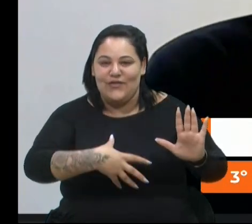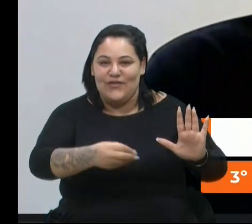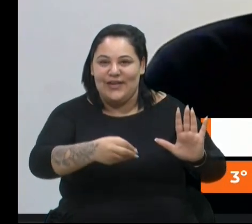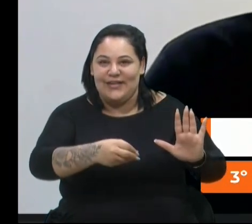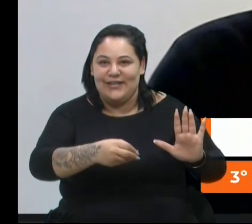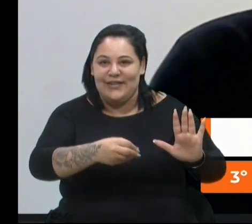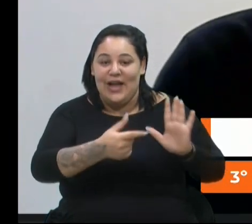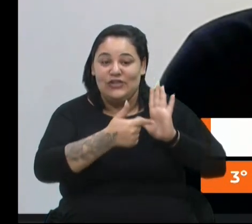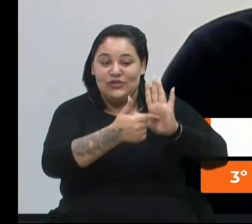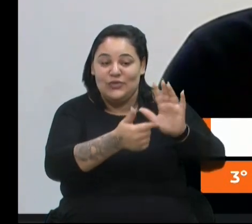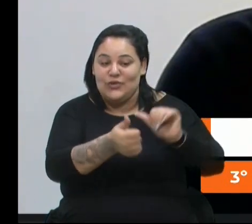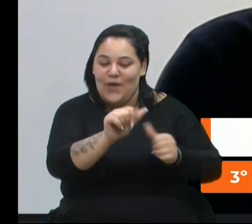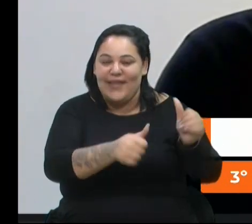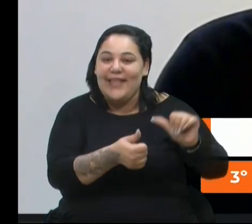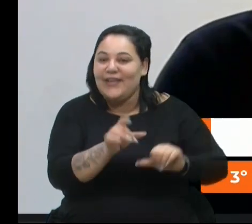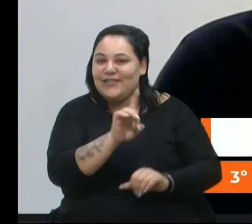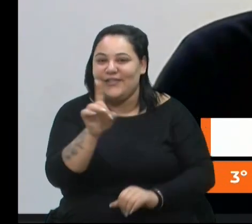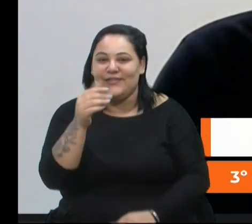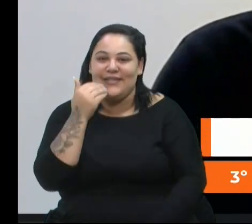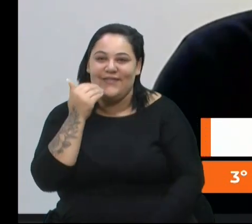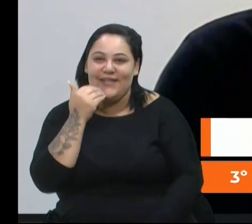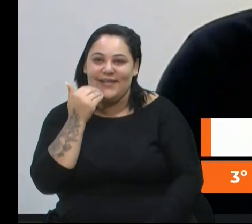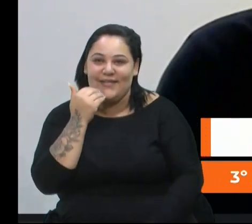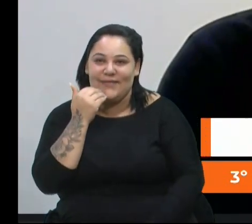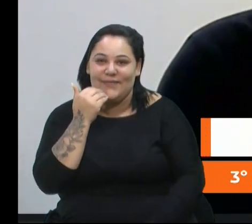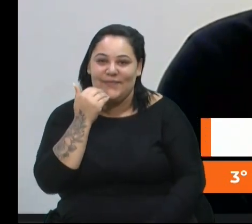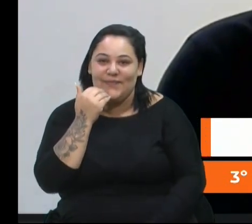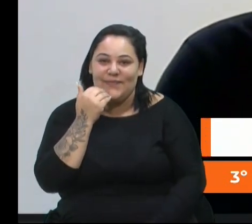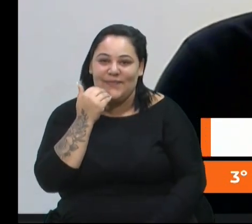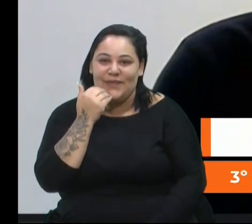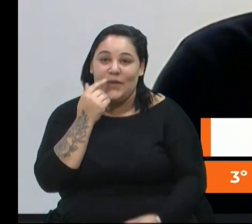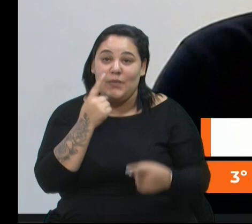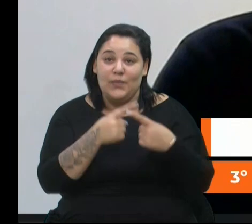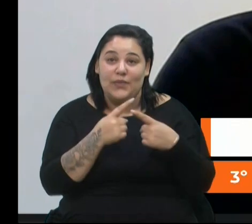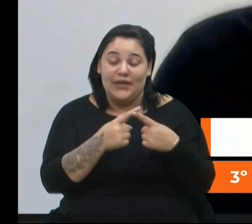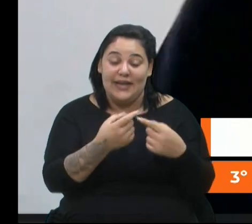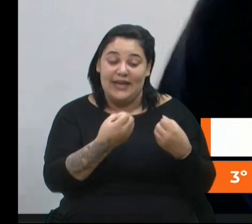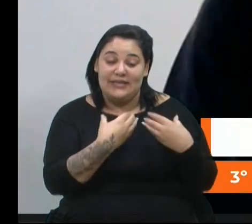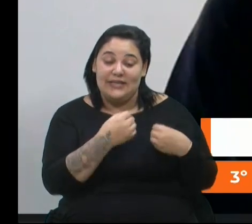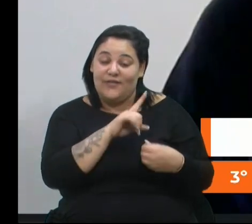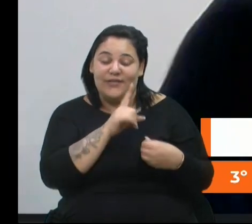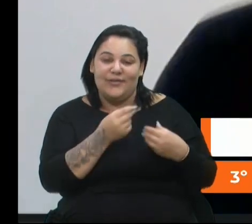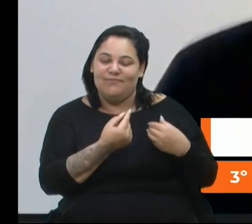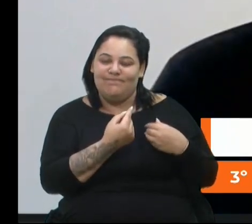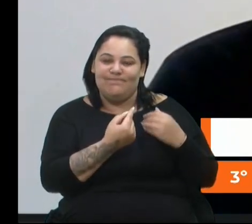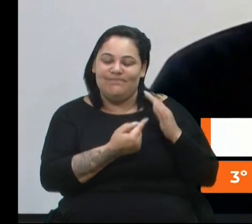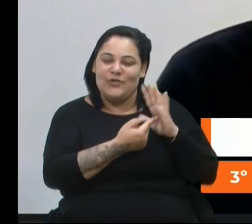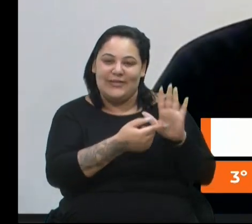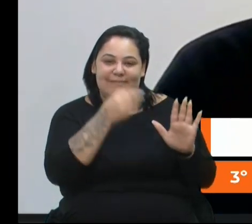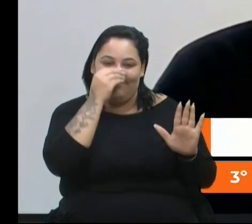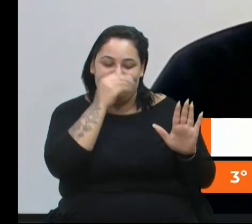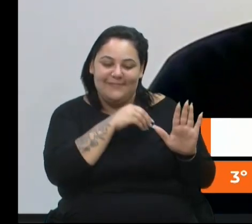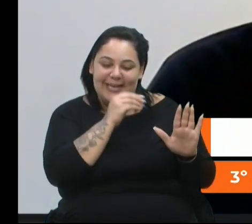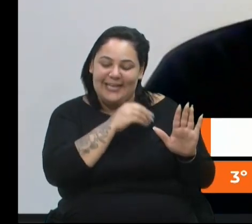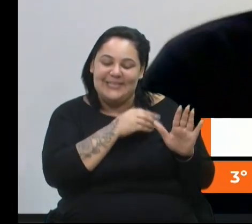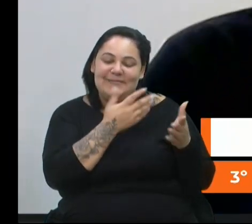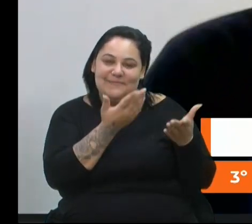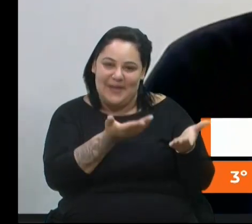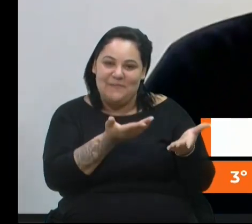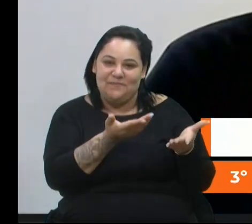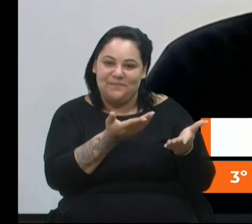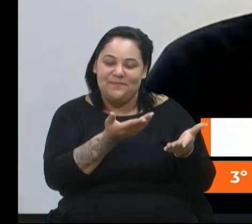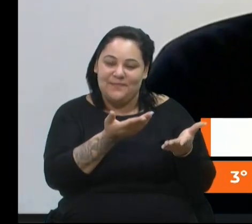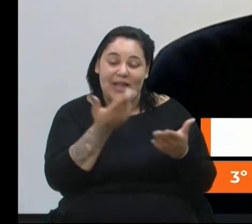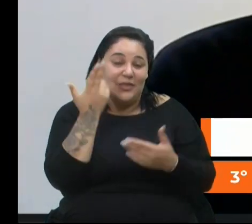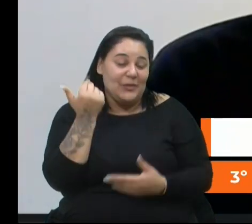muito mais as qualidades do que os defeitos. Parece que a gente foi ensinado a não mostrar nossas fraquezas, tanto da gente quanto dos que nos cercam.